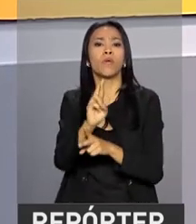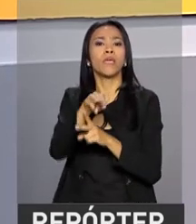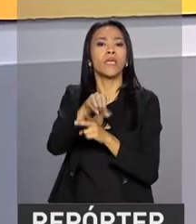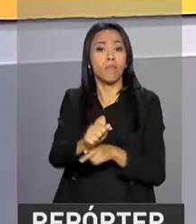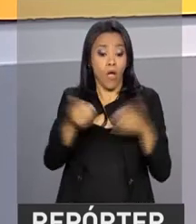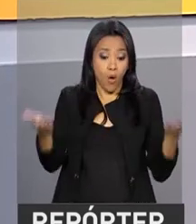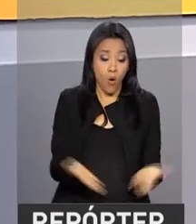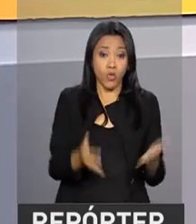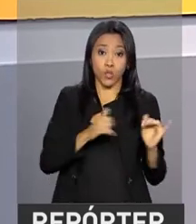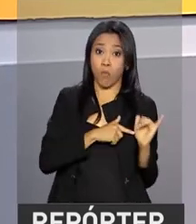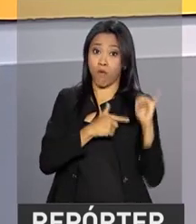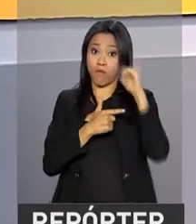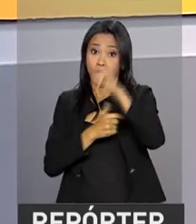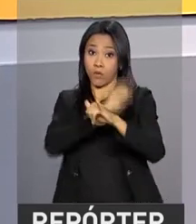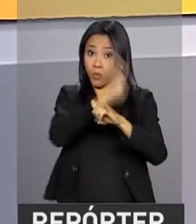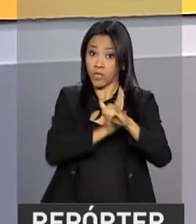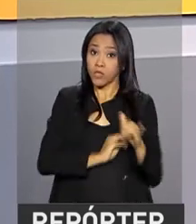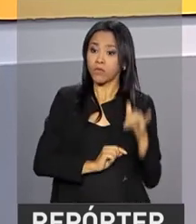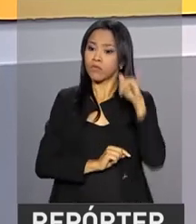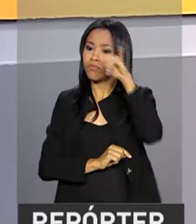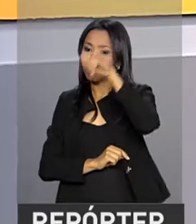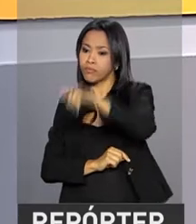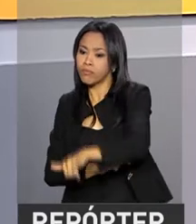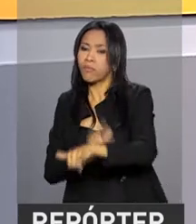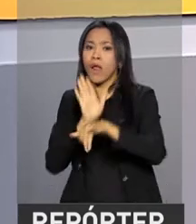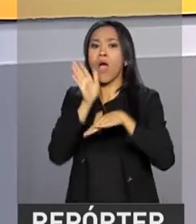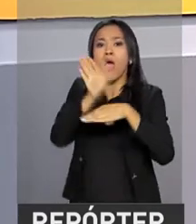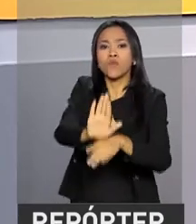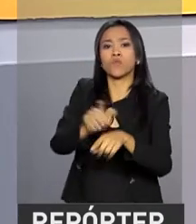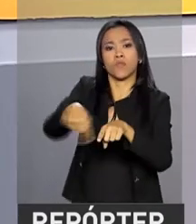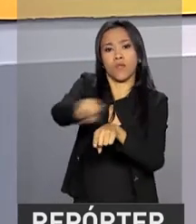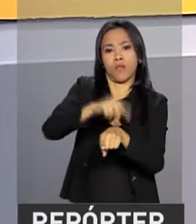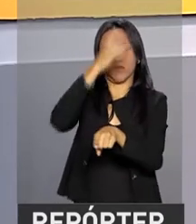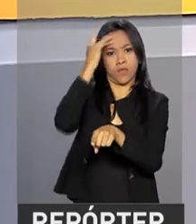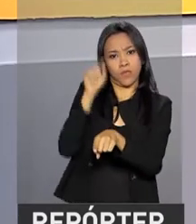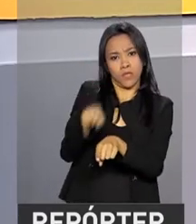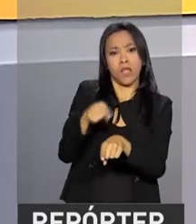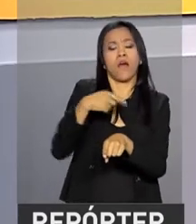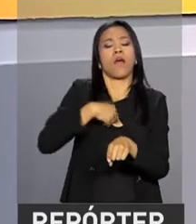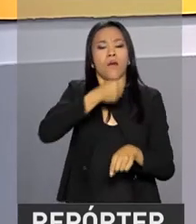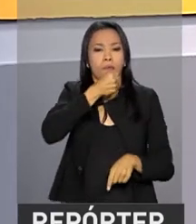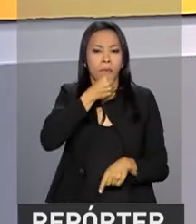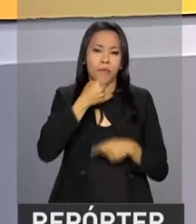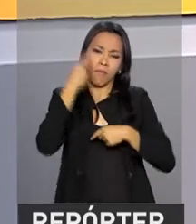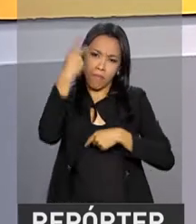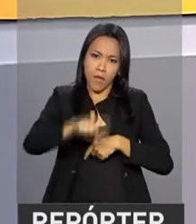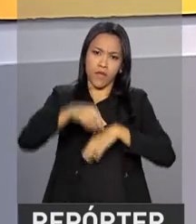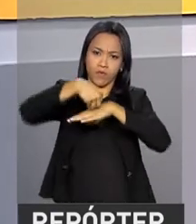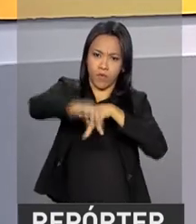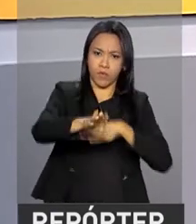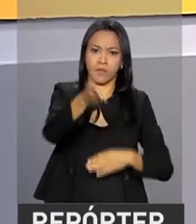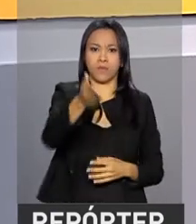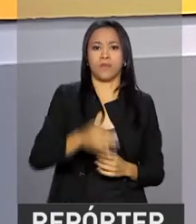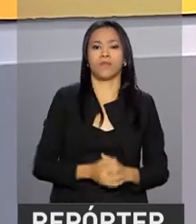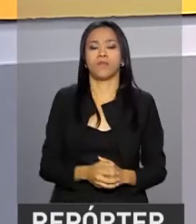da Força Aérea Brasileira. A nossa correspondente nos Estados Unidos, Paola De Orte, tem outras informações.